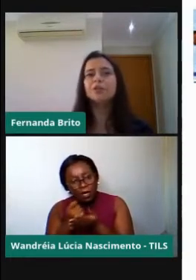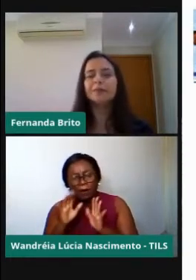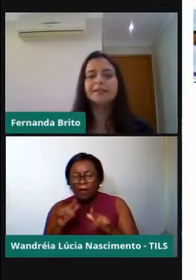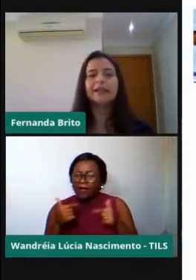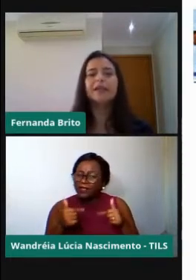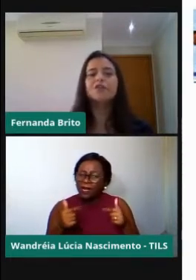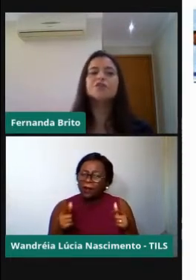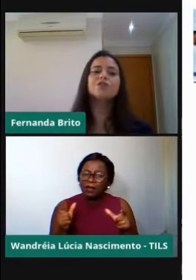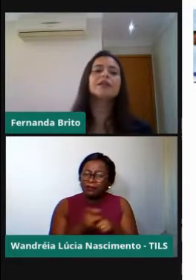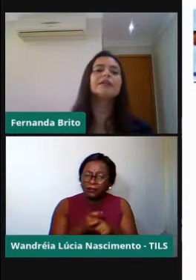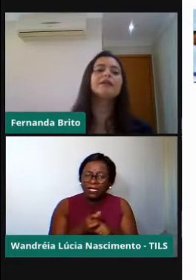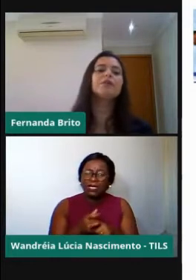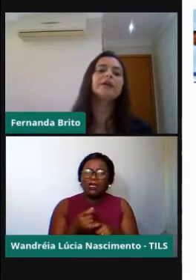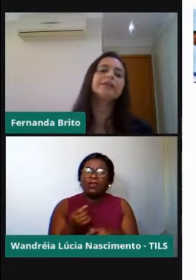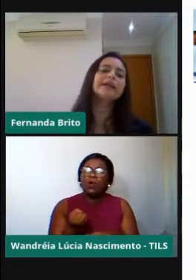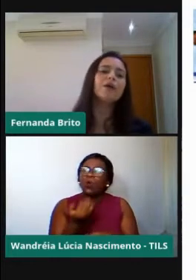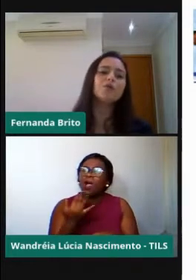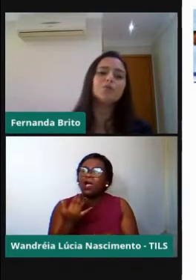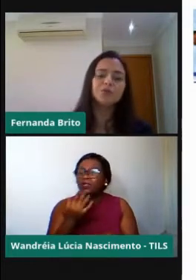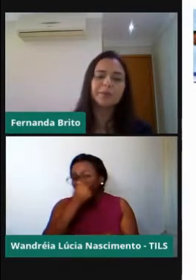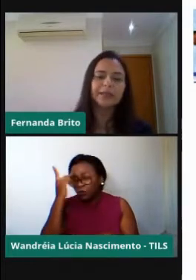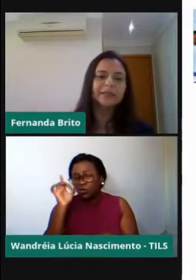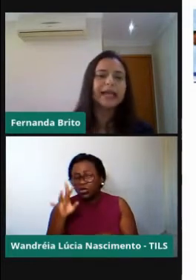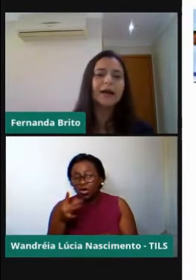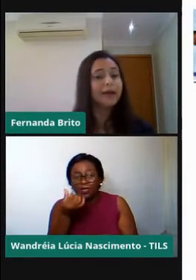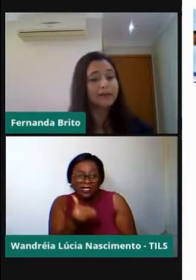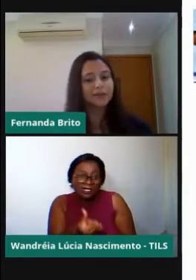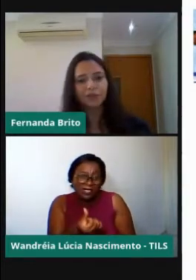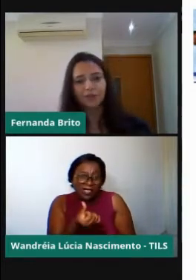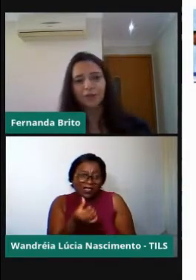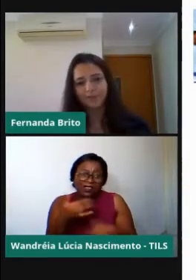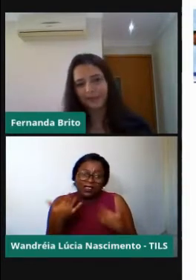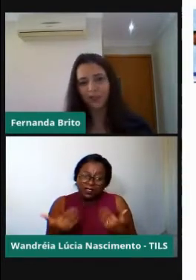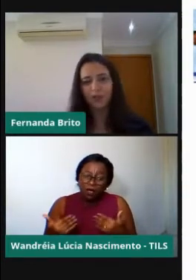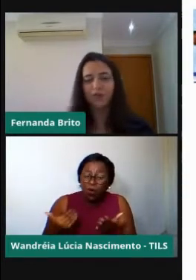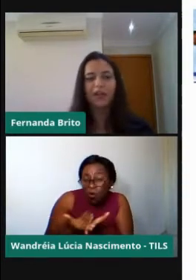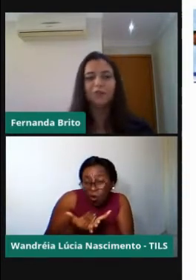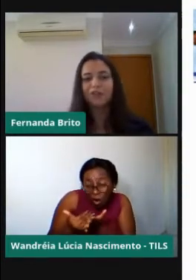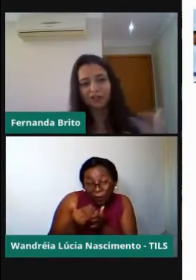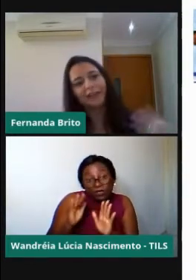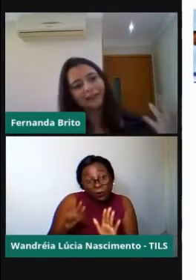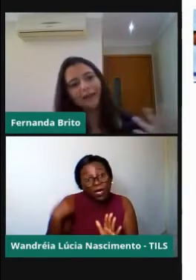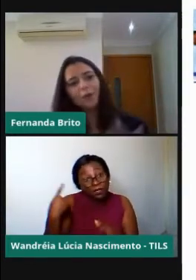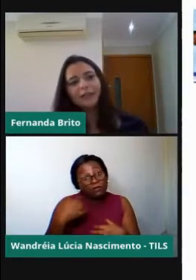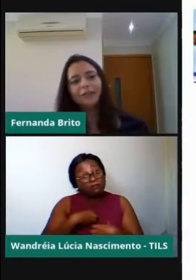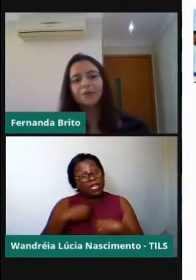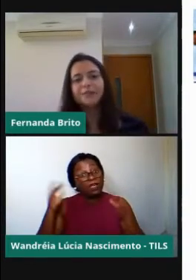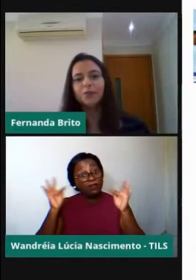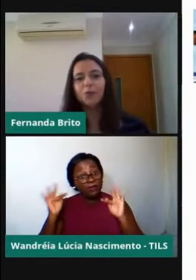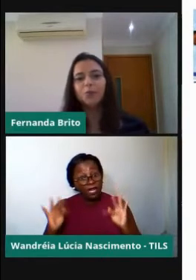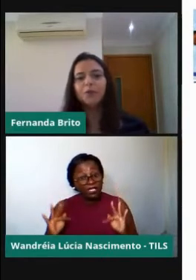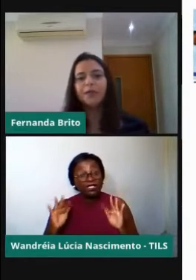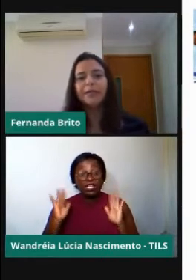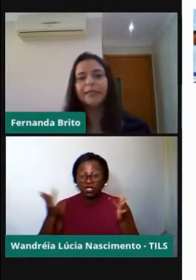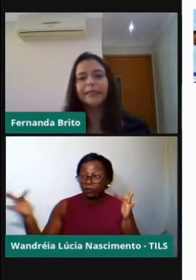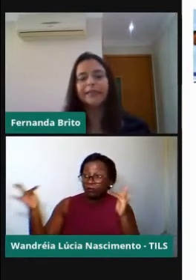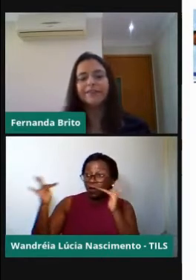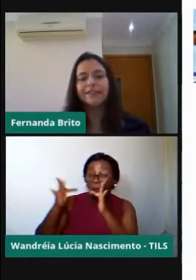são 6 pacientes, né, então ainda é algo muito preliminar, mas a gente ficou satisfeito e a gente está até em contato com esse